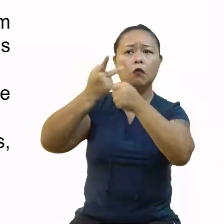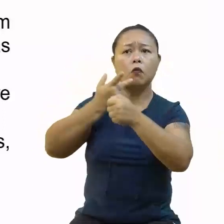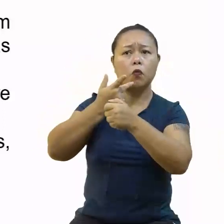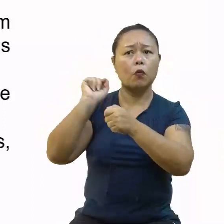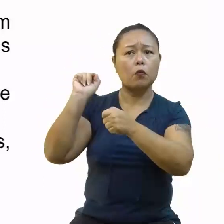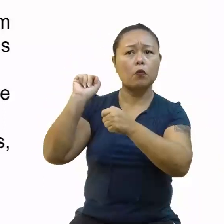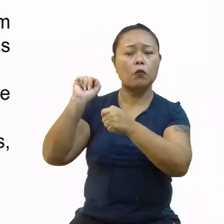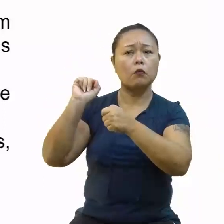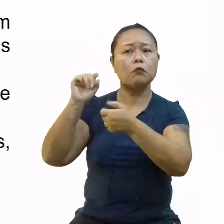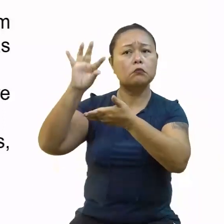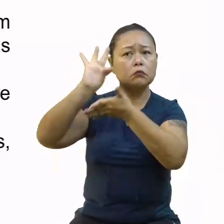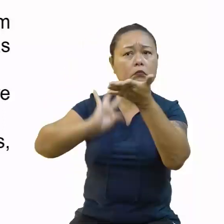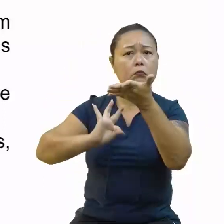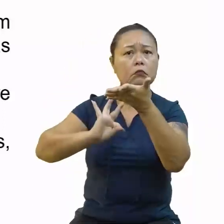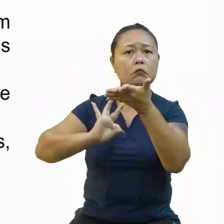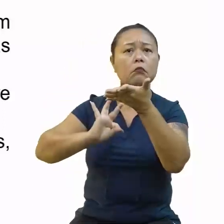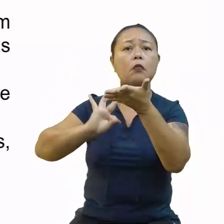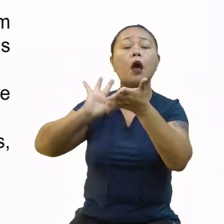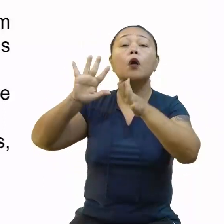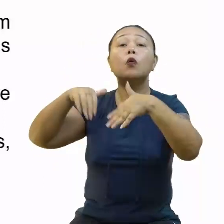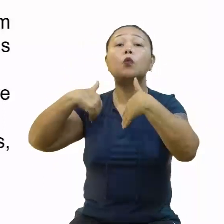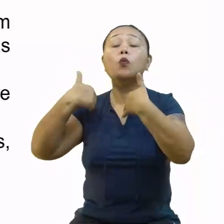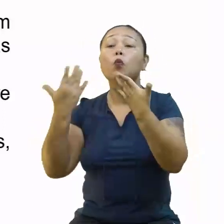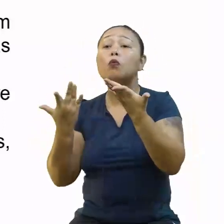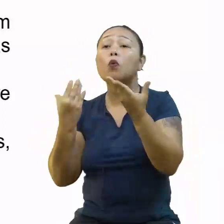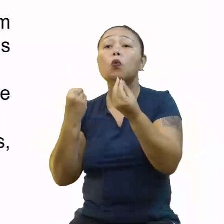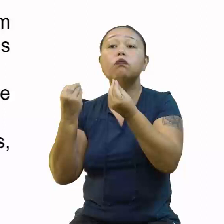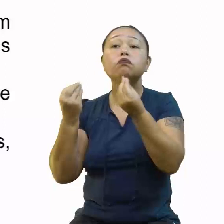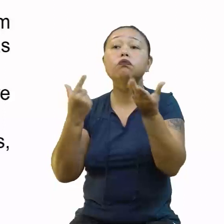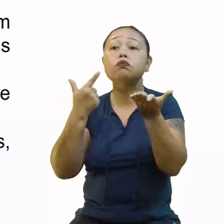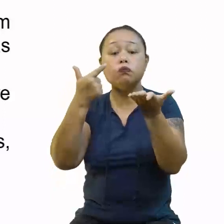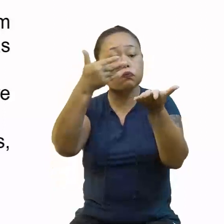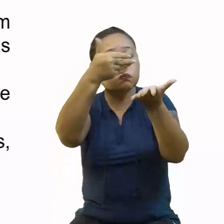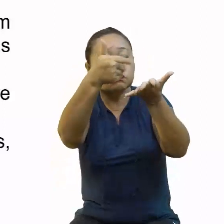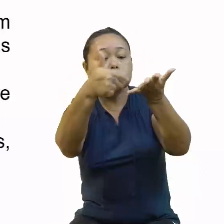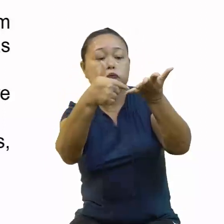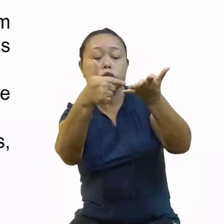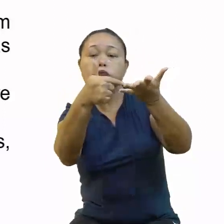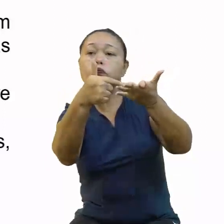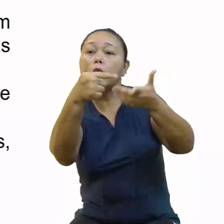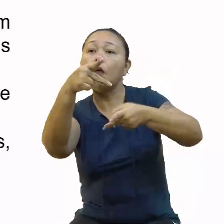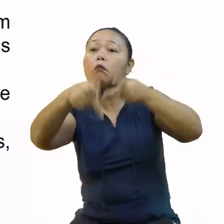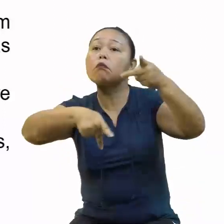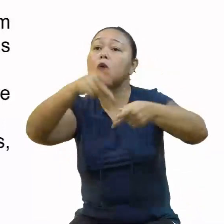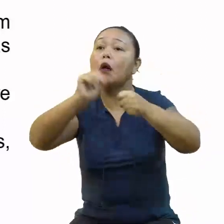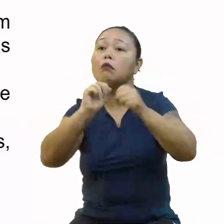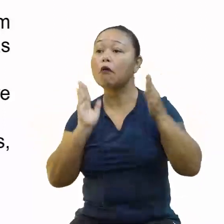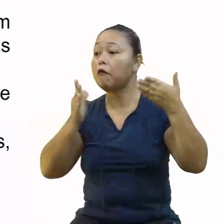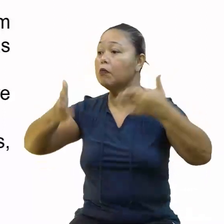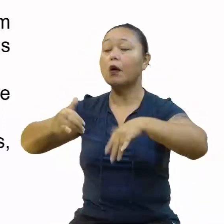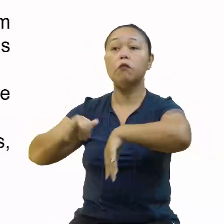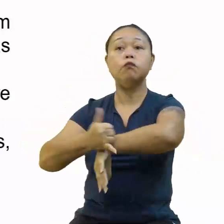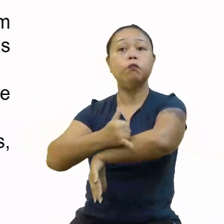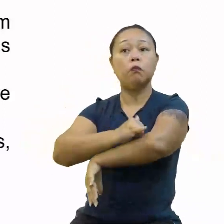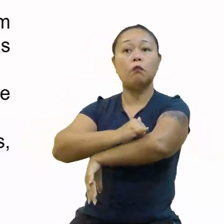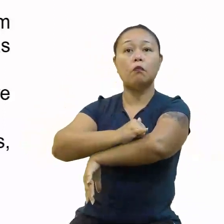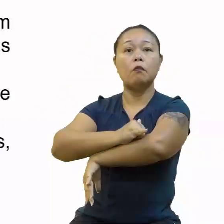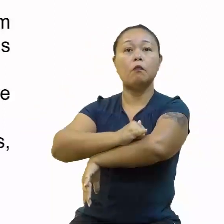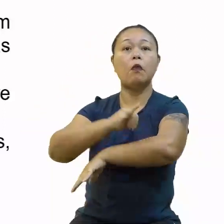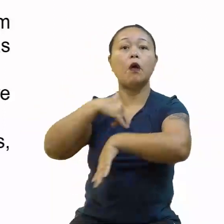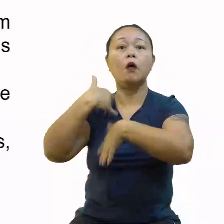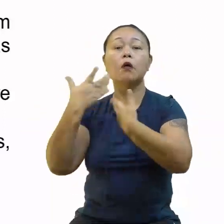texto trouxe? Ou ele fala do quadro clínico da população em relação à obesidade? Ele fala